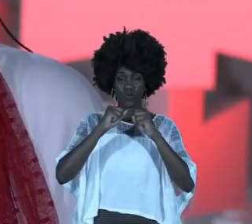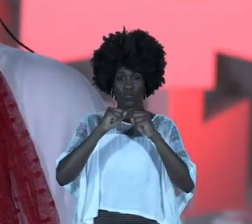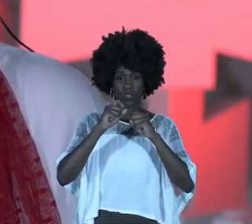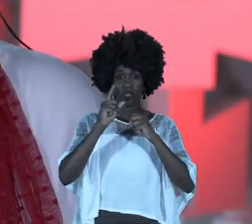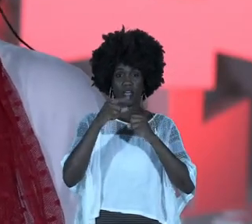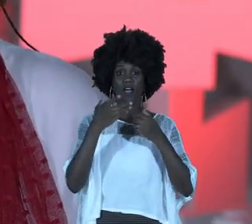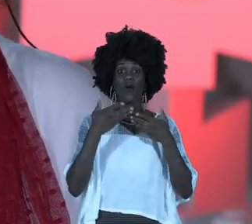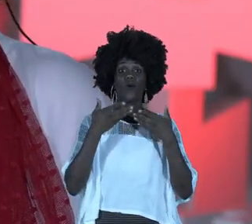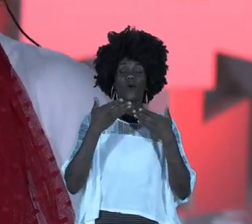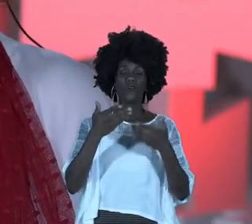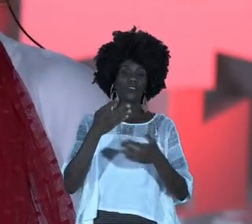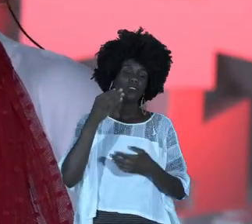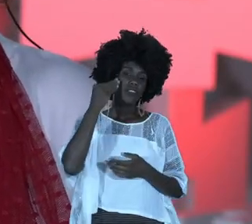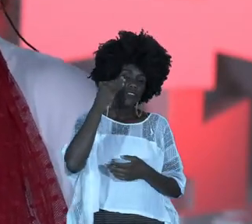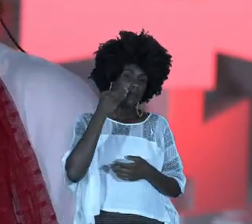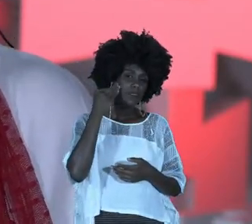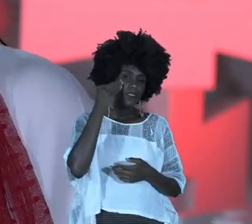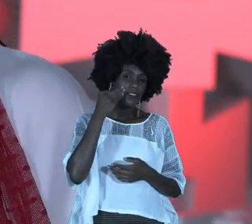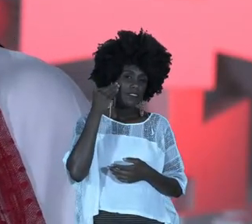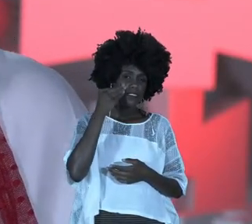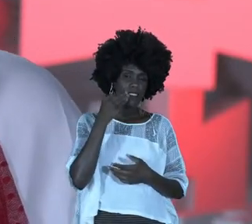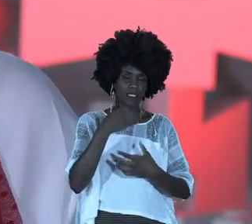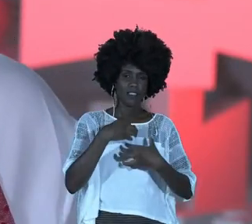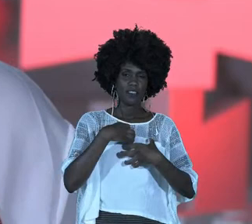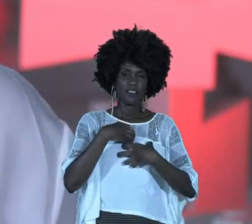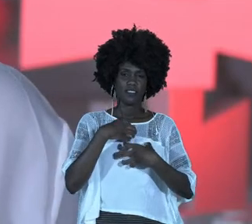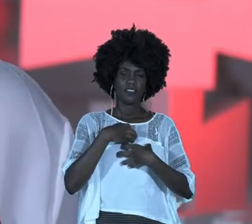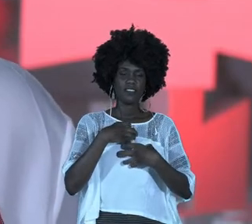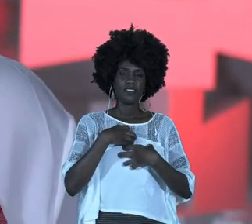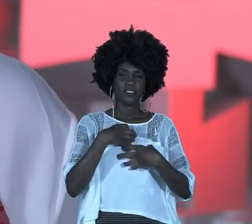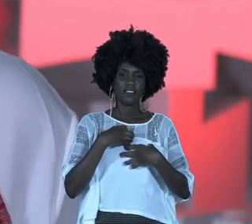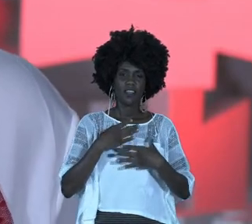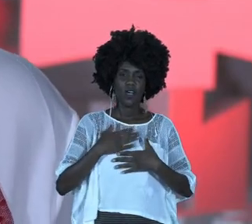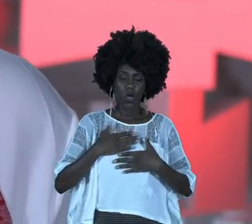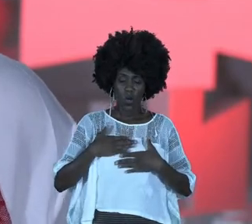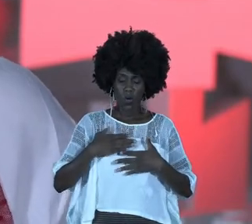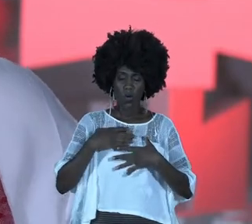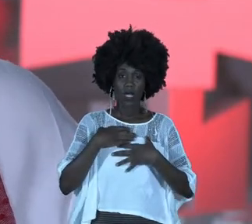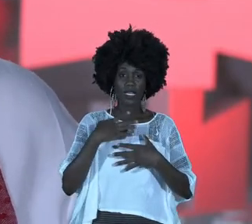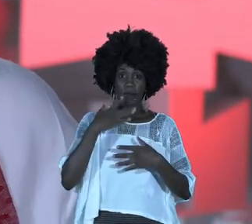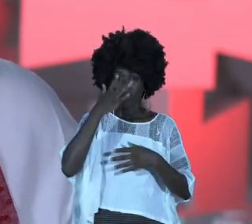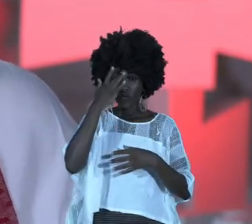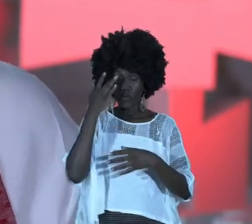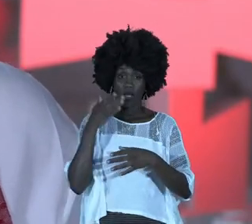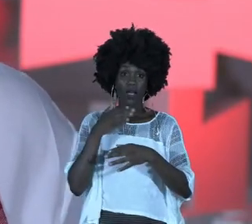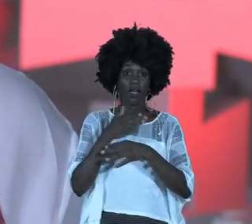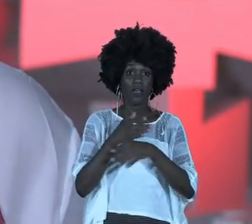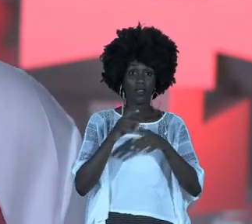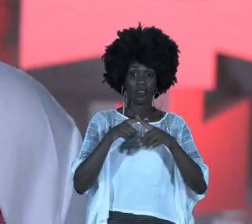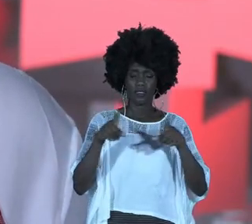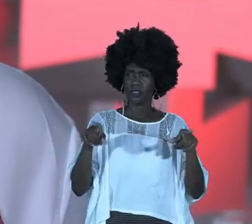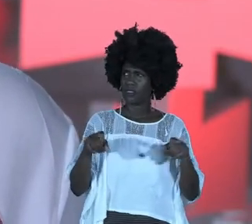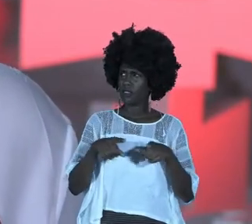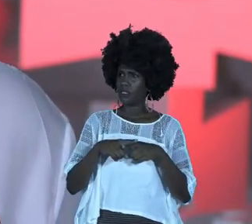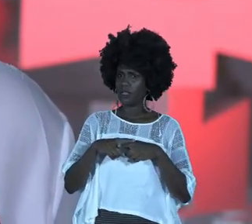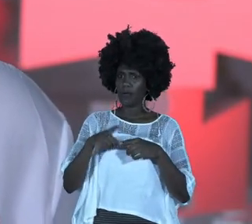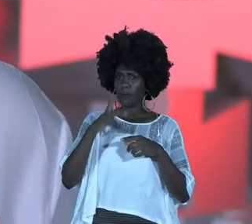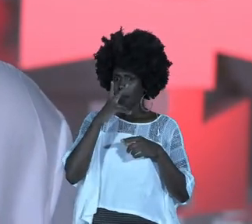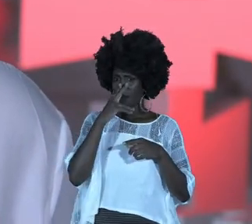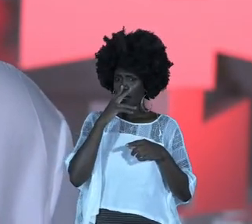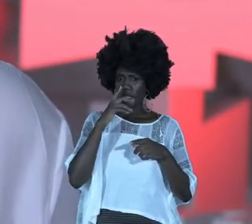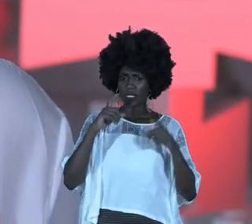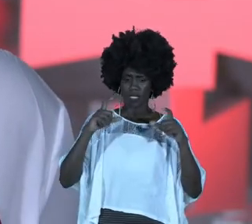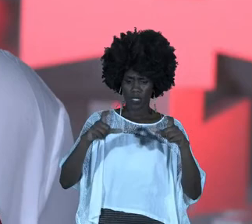é um convite, é uma experiência também sensorial. Por quê? Quando a pessoa entra na sala, tem a sensação de que tem um buraco